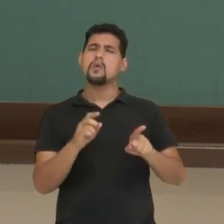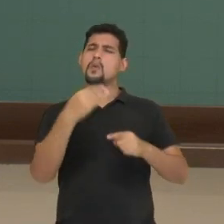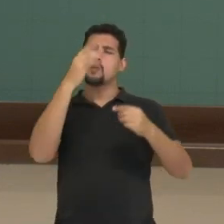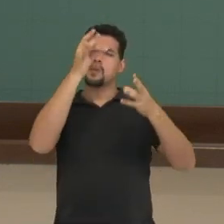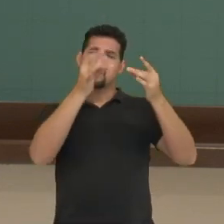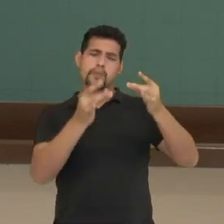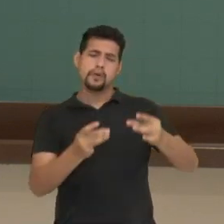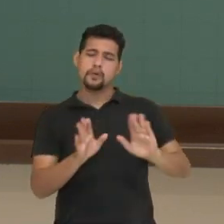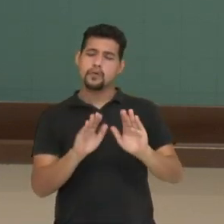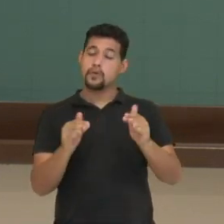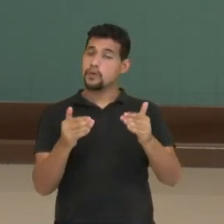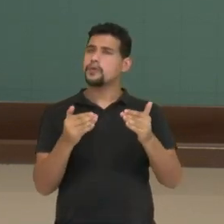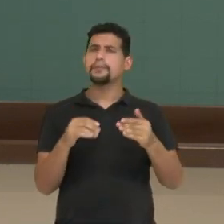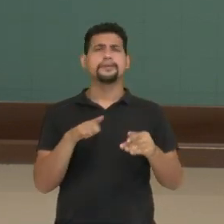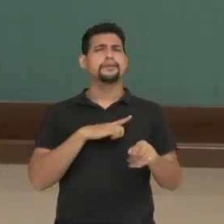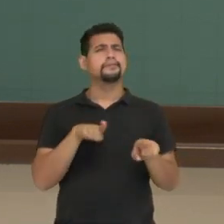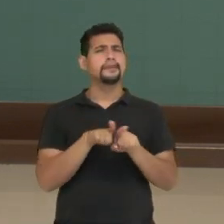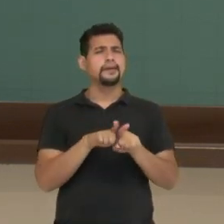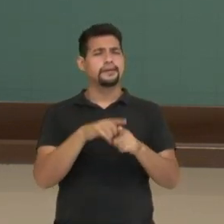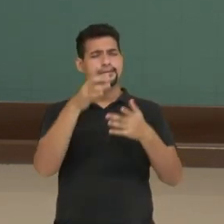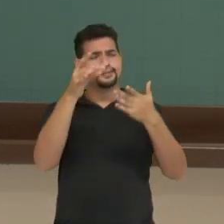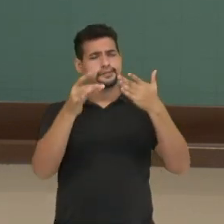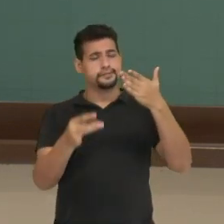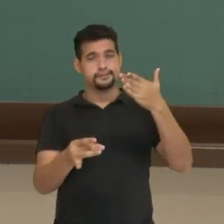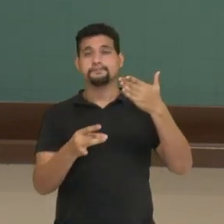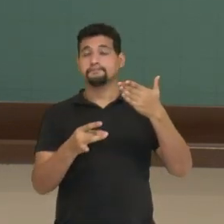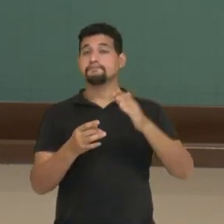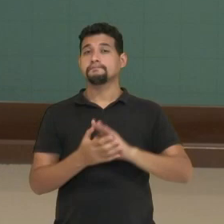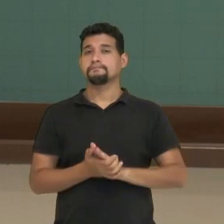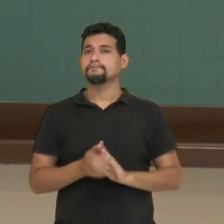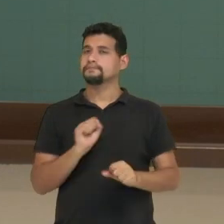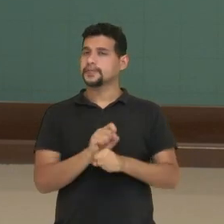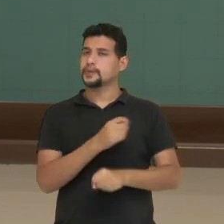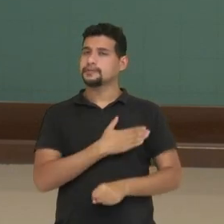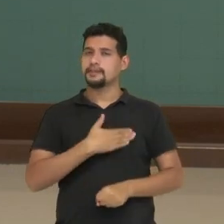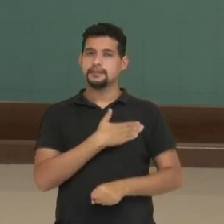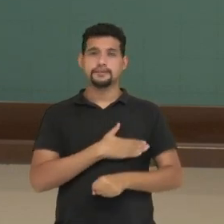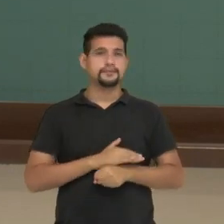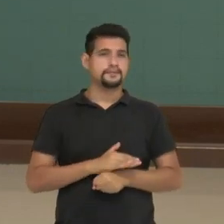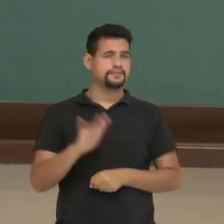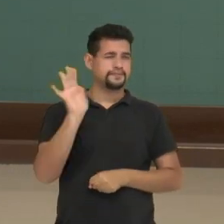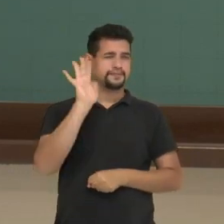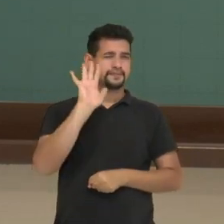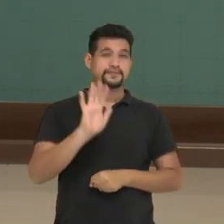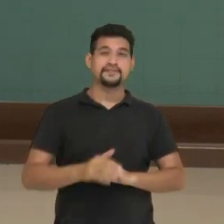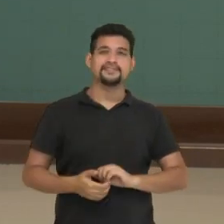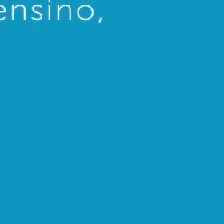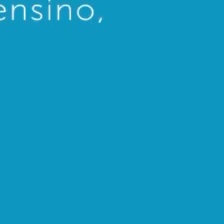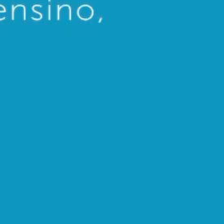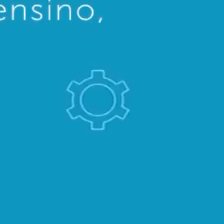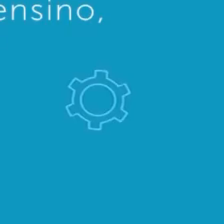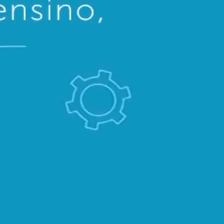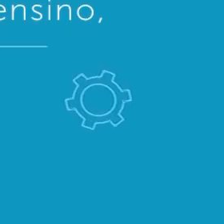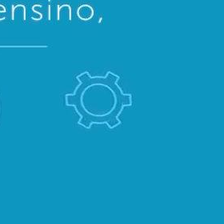animais nos grupos Prototéria, Metatéria e Eutéria. Espero que você tenha gostado e até breve!